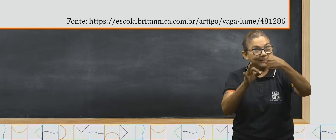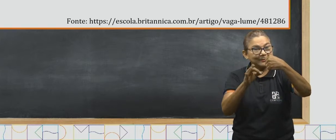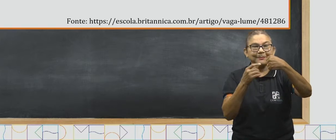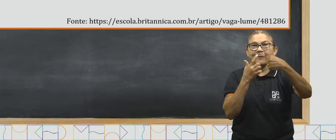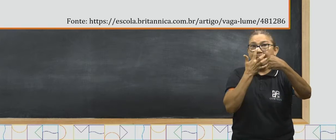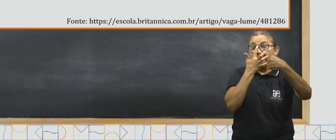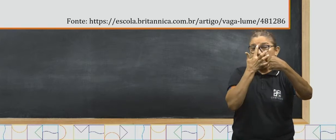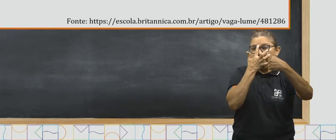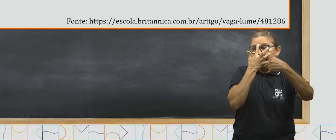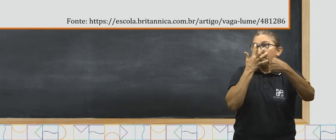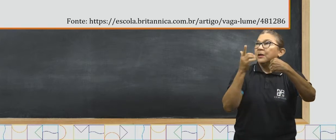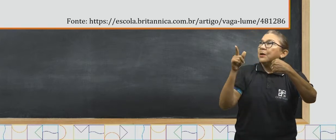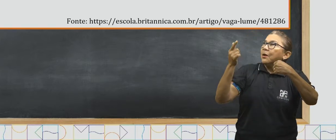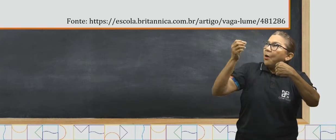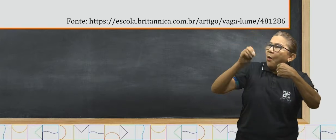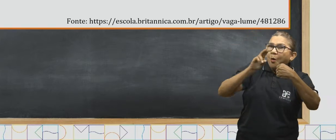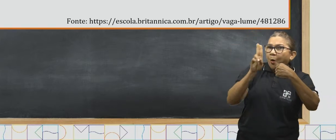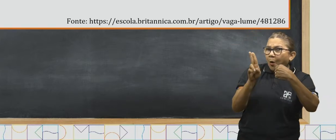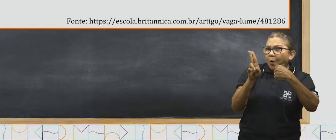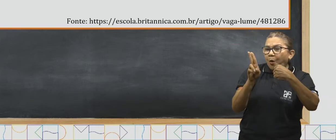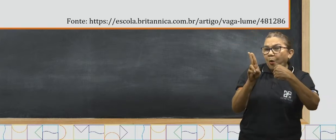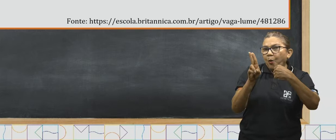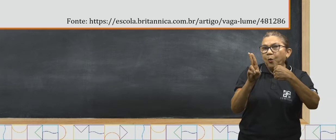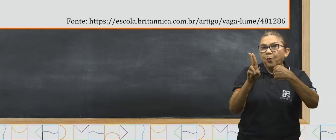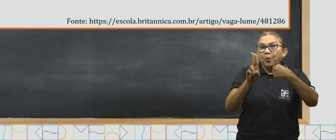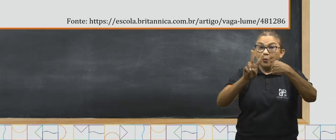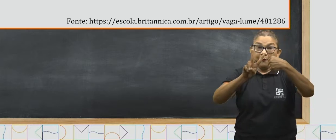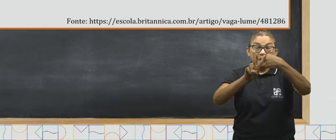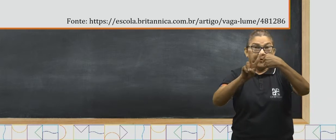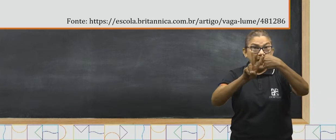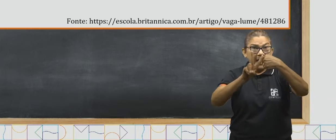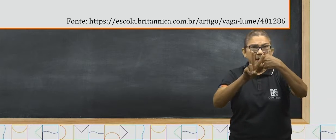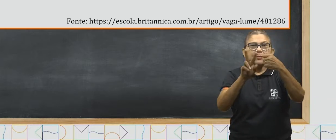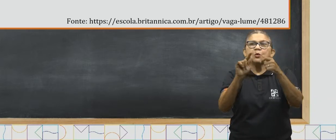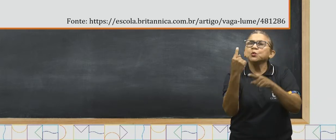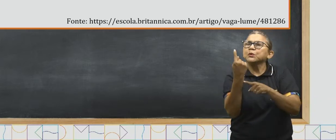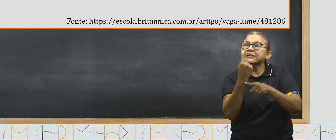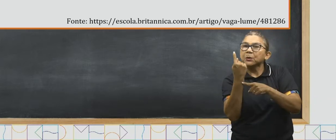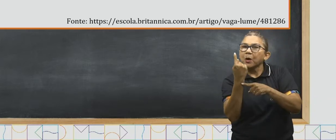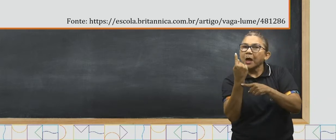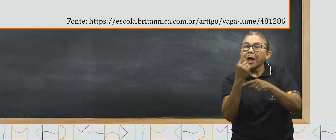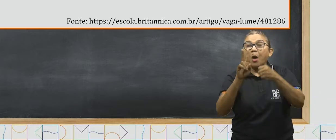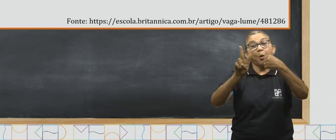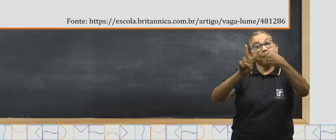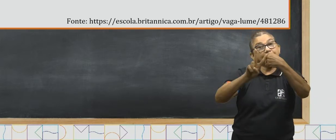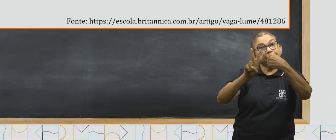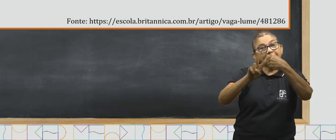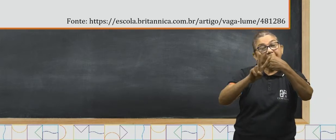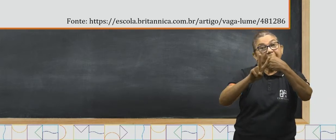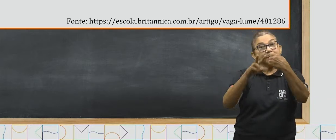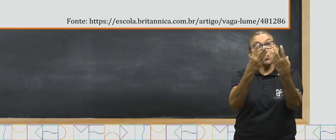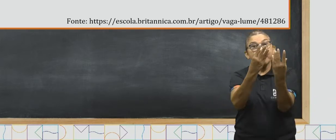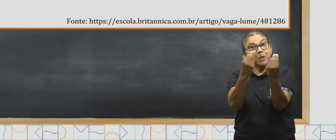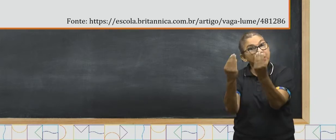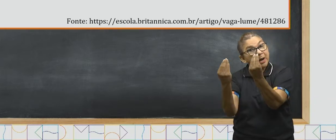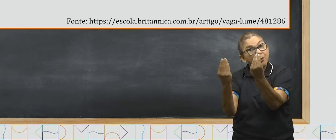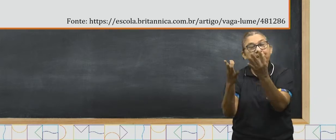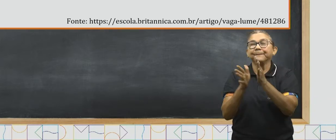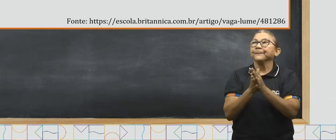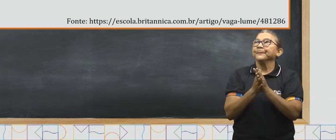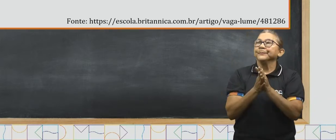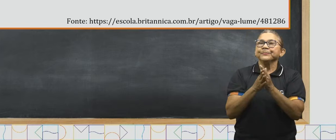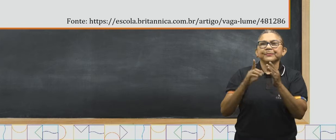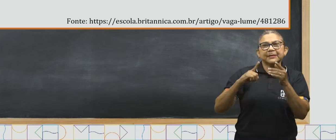os verbos estarão no singular, ou os verbos estarão no plural. Veja,